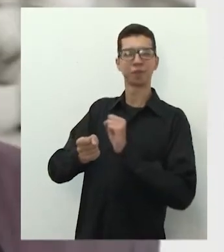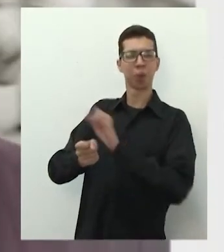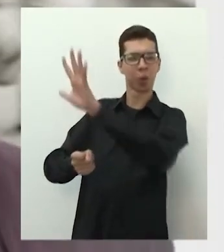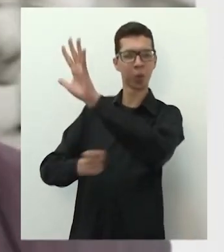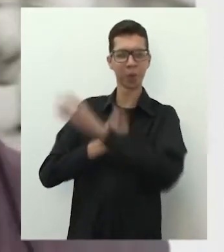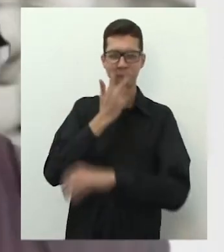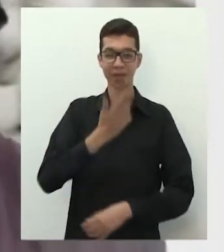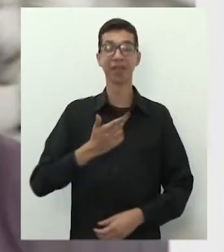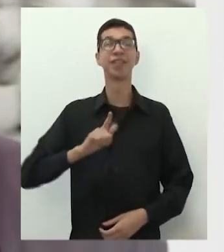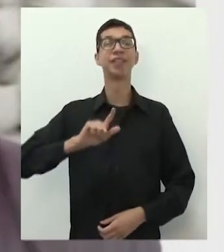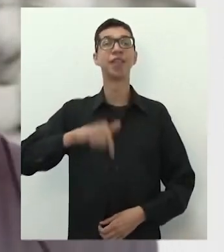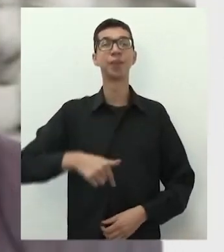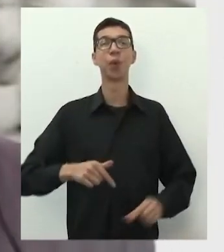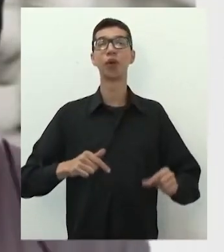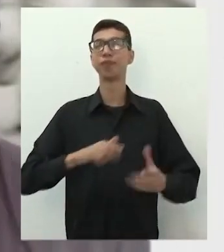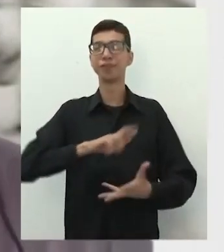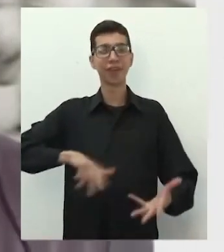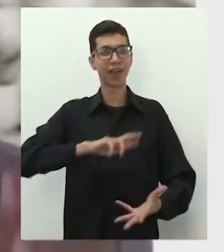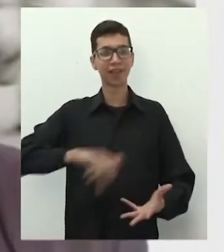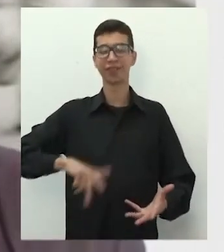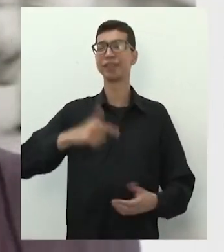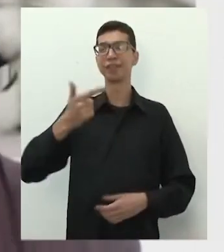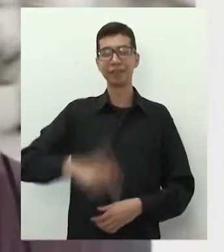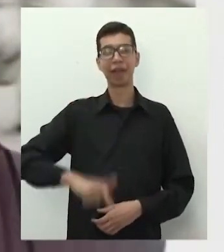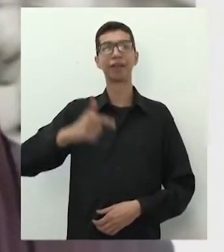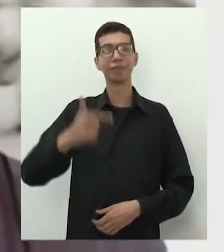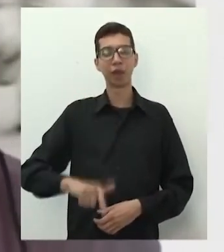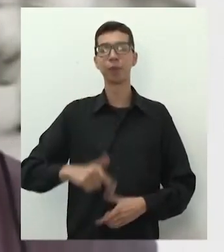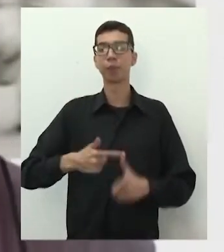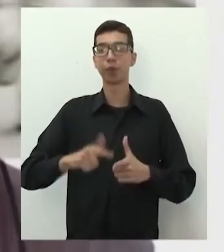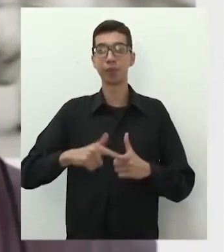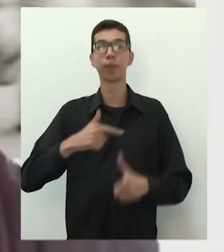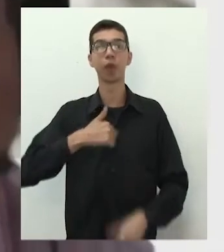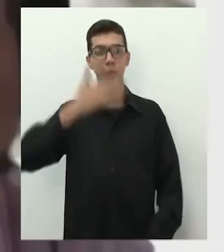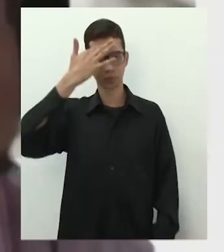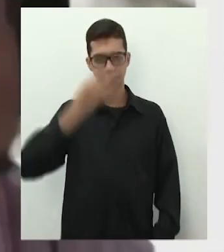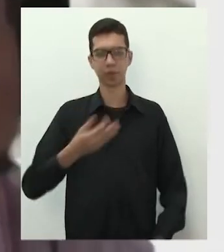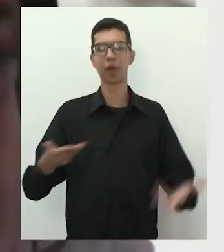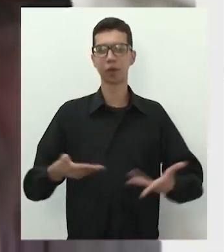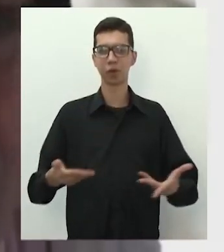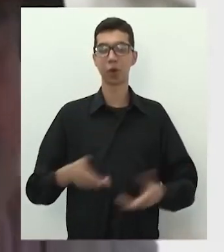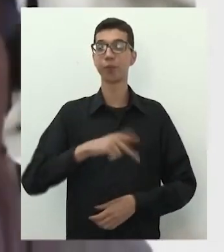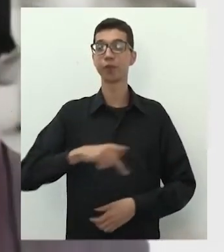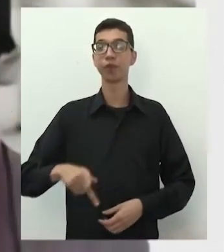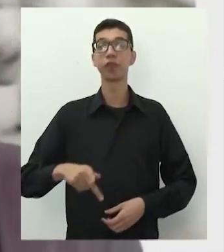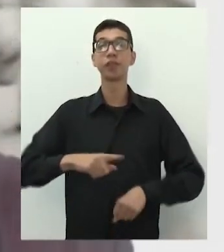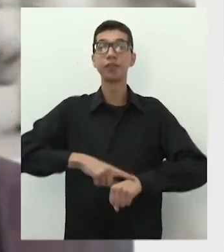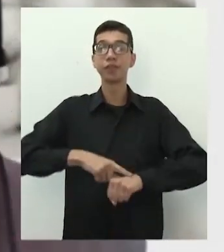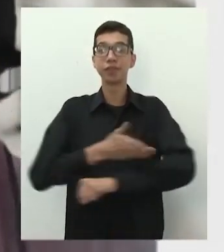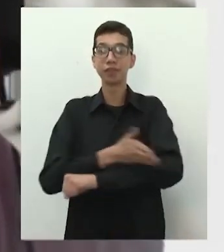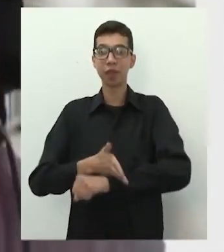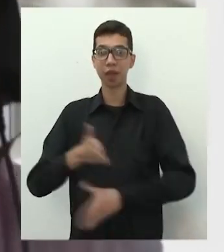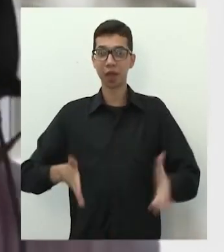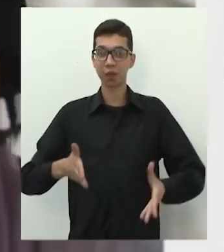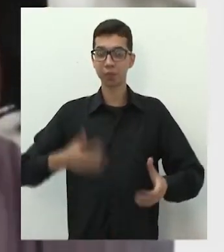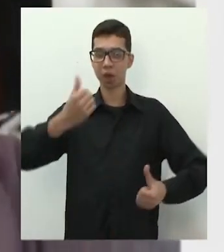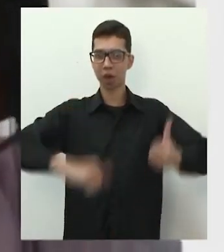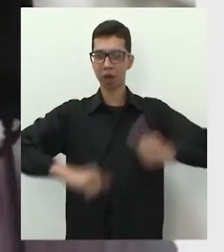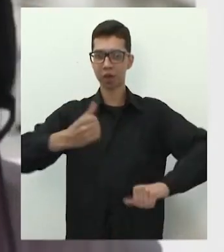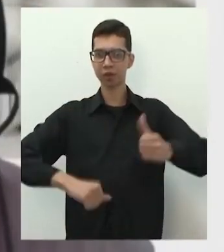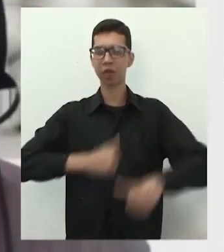é difícil, porque são abacaxis novos. Cada dia vai aparecendo abacaxi novo. Então, outro dia apareceu